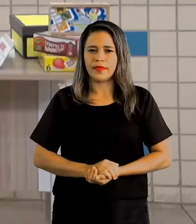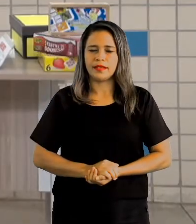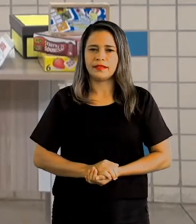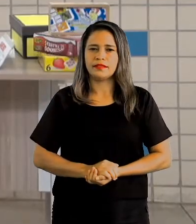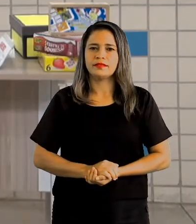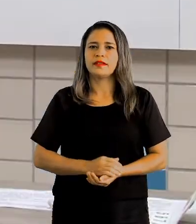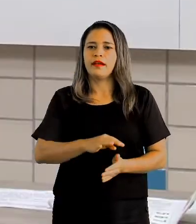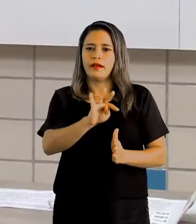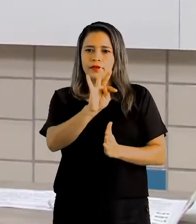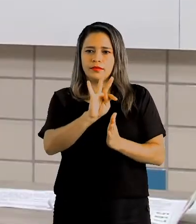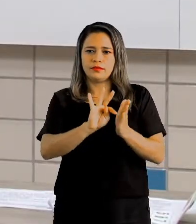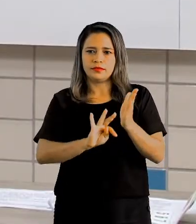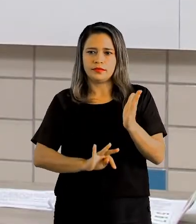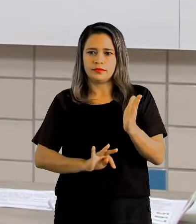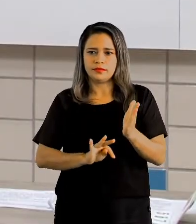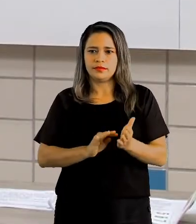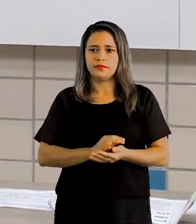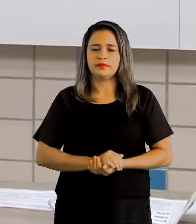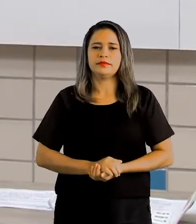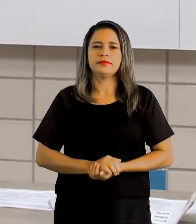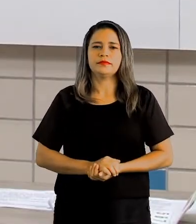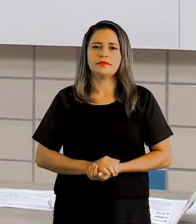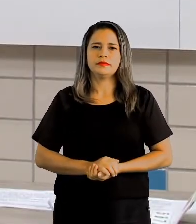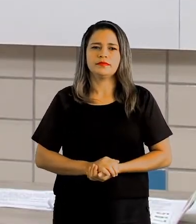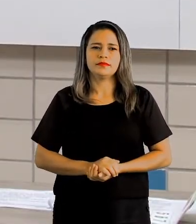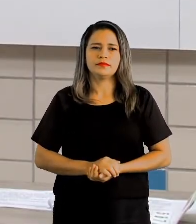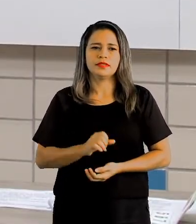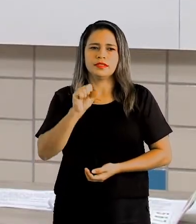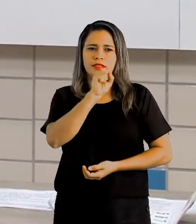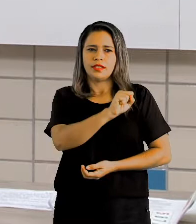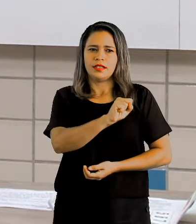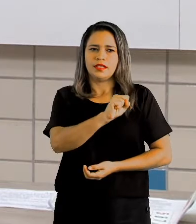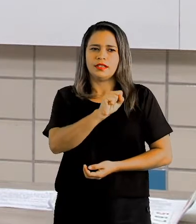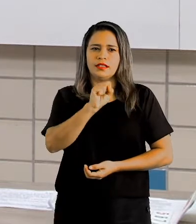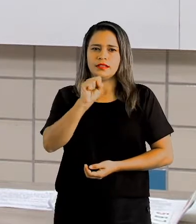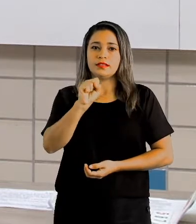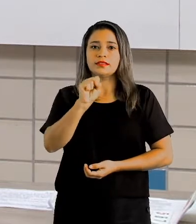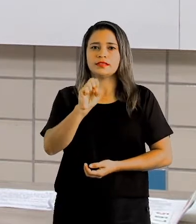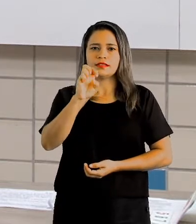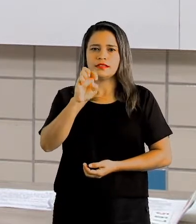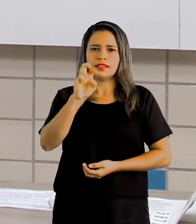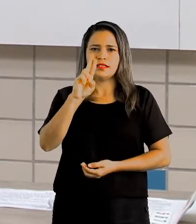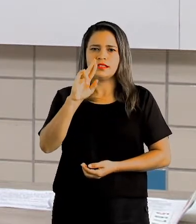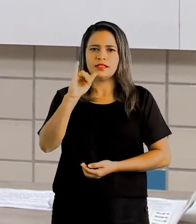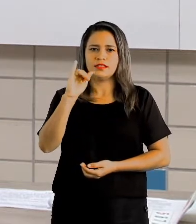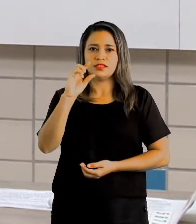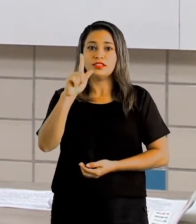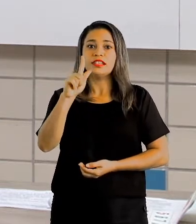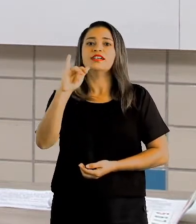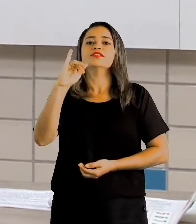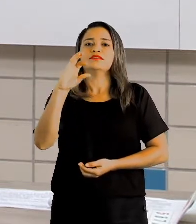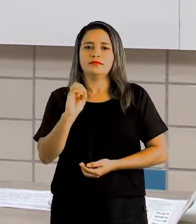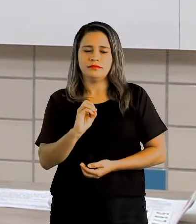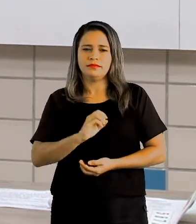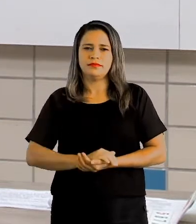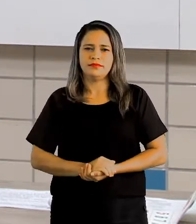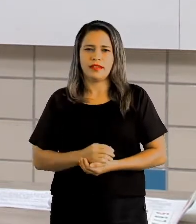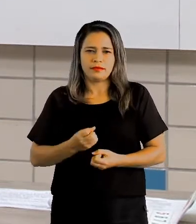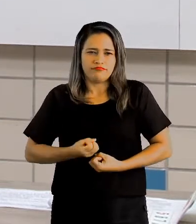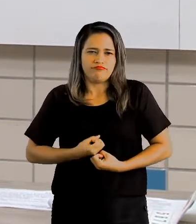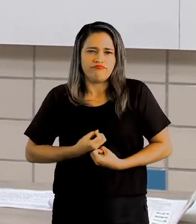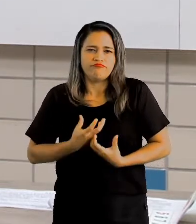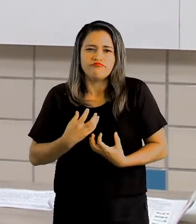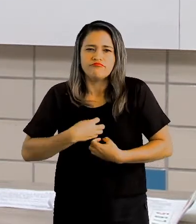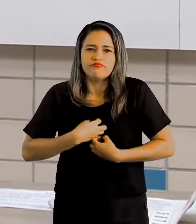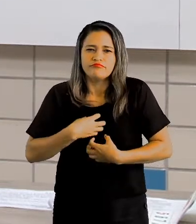um texto de Sérgio Caparelli e é um poema. Como nós já falamos, o poema é um texto que expressa sentimentos.